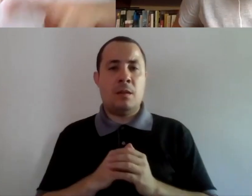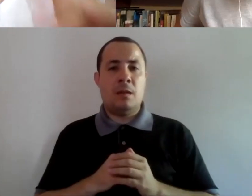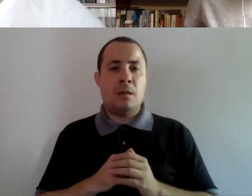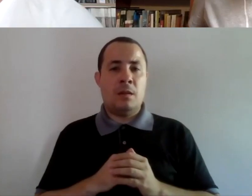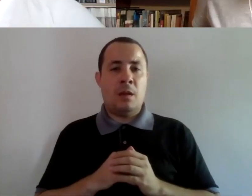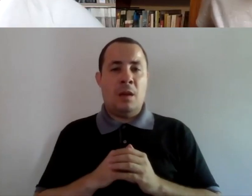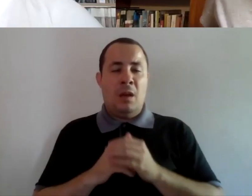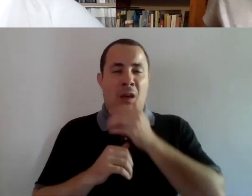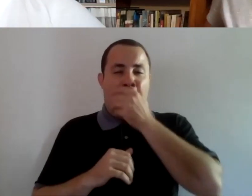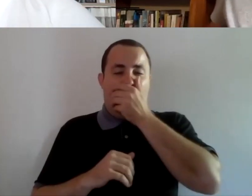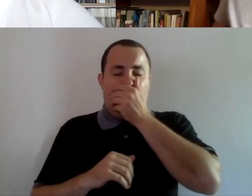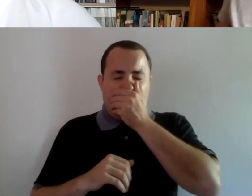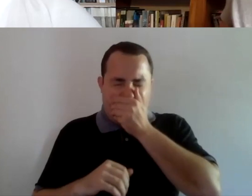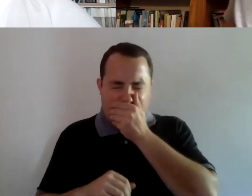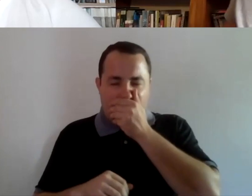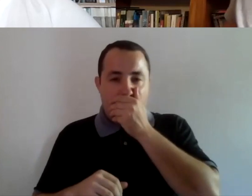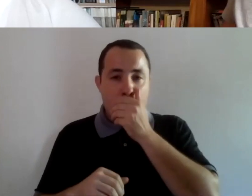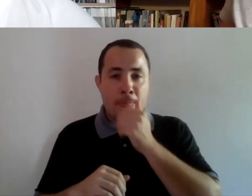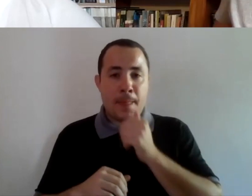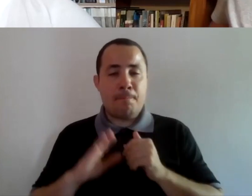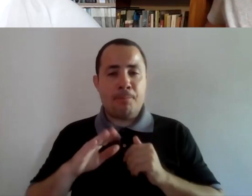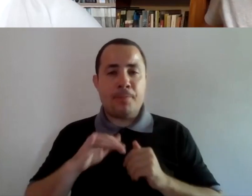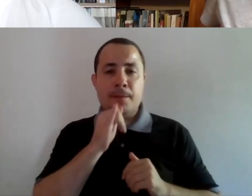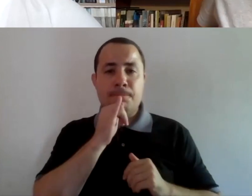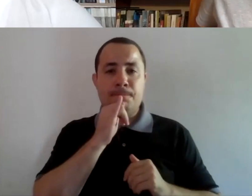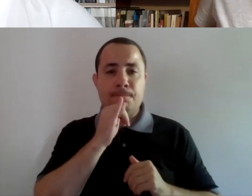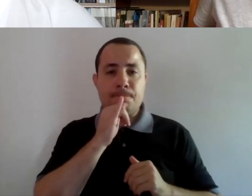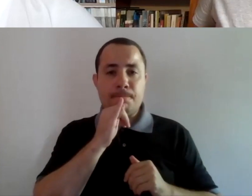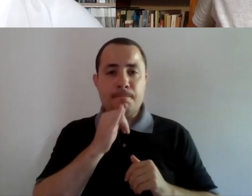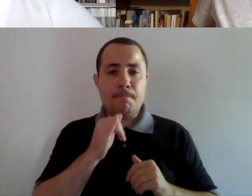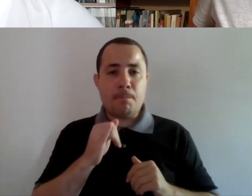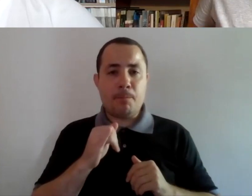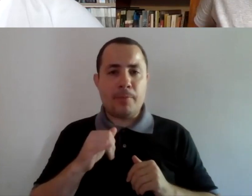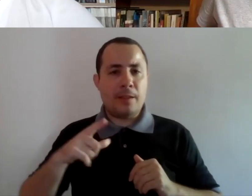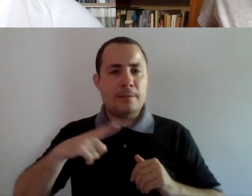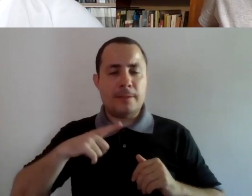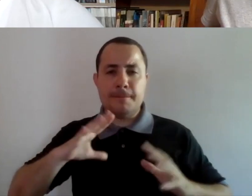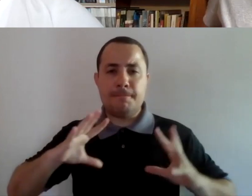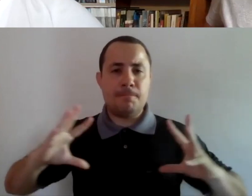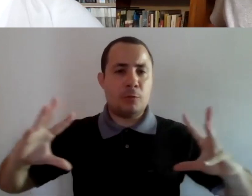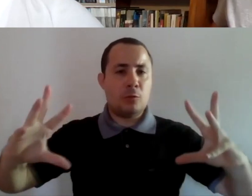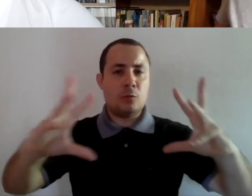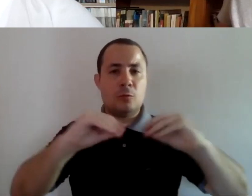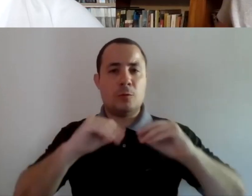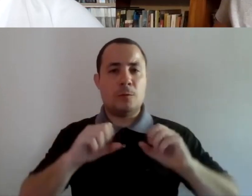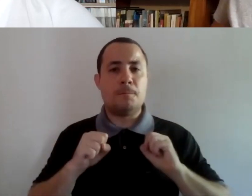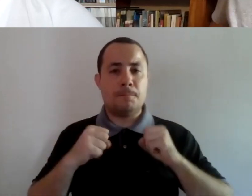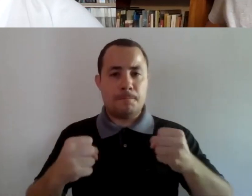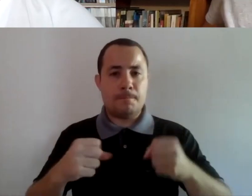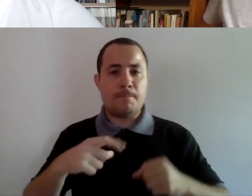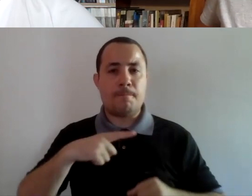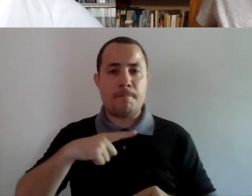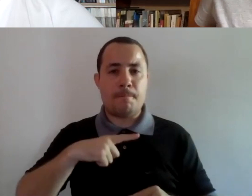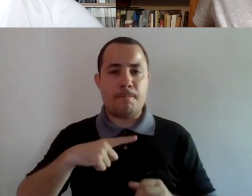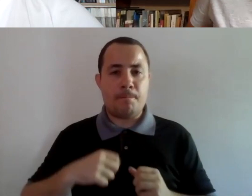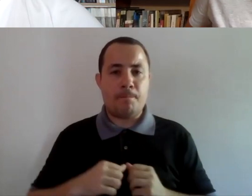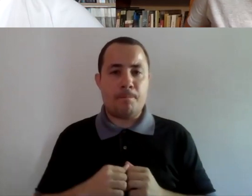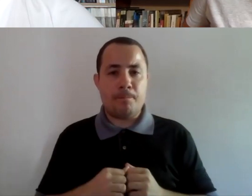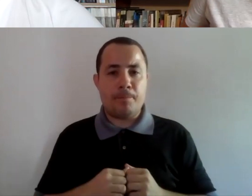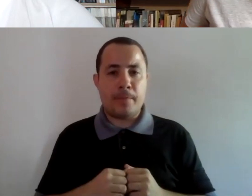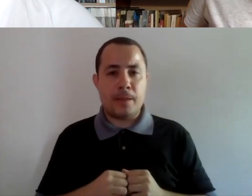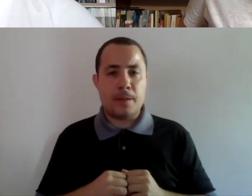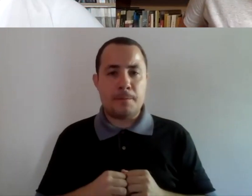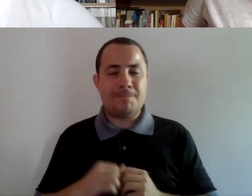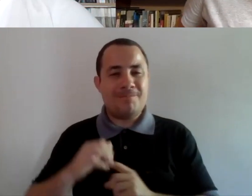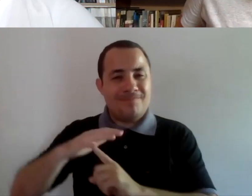Mas eu acho que o caso da feira de livro é algo que funciona em todas, em alguma medida. Né? Até porque a feira